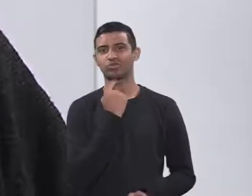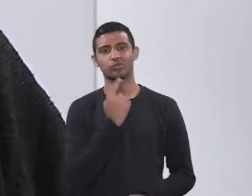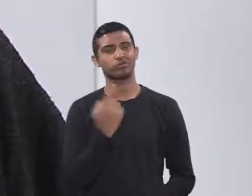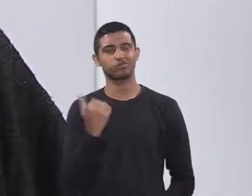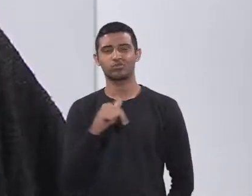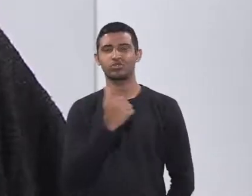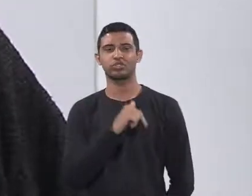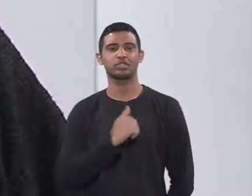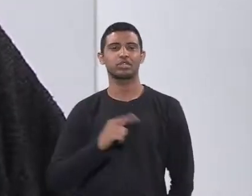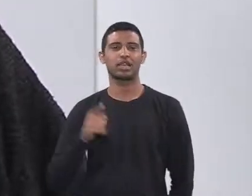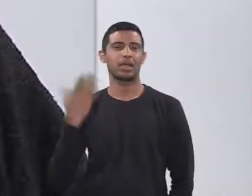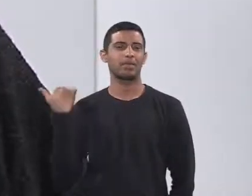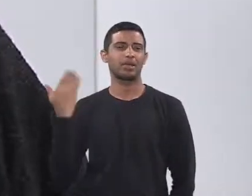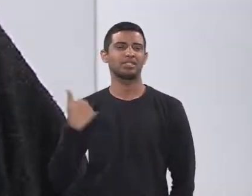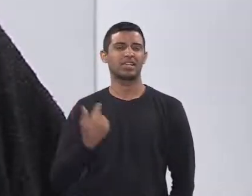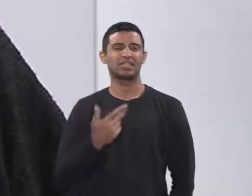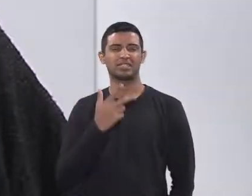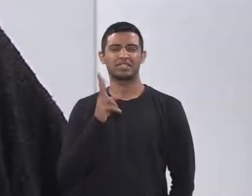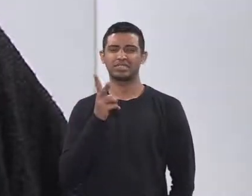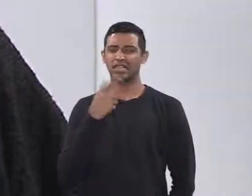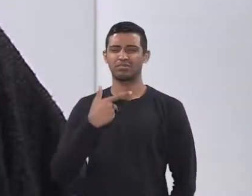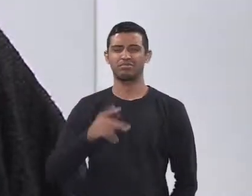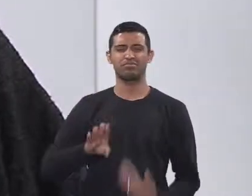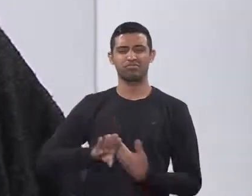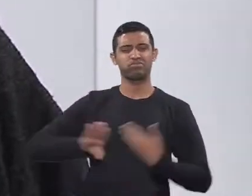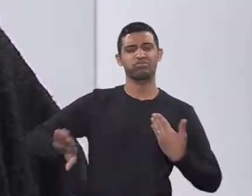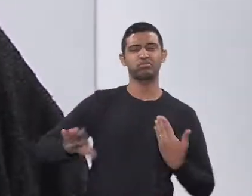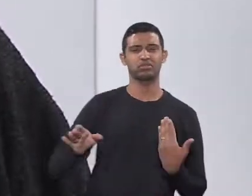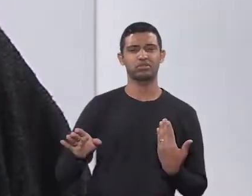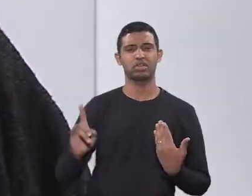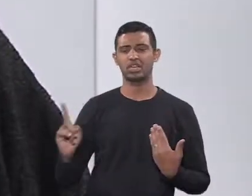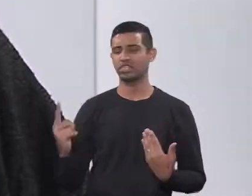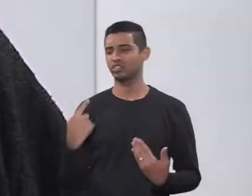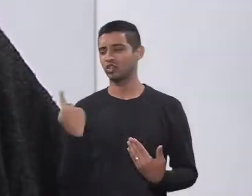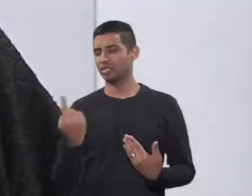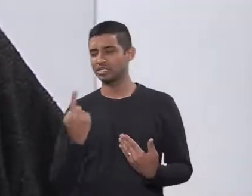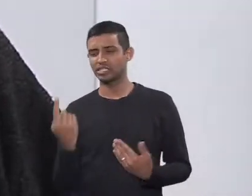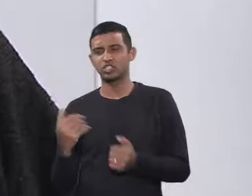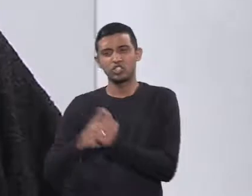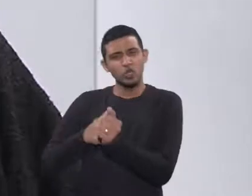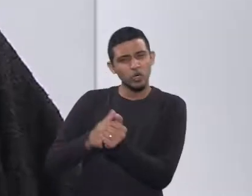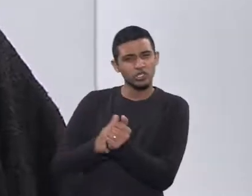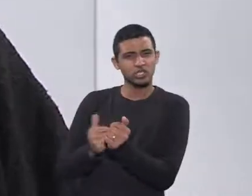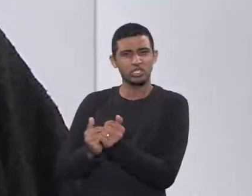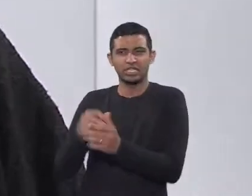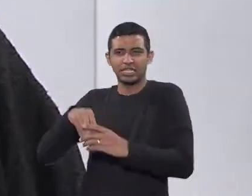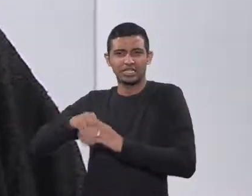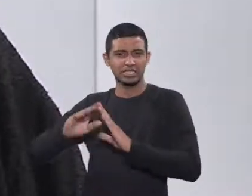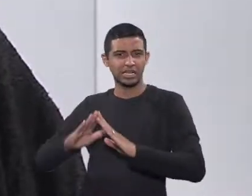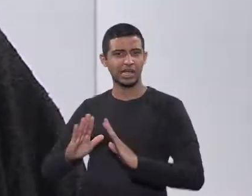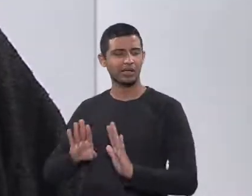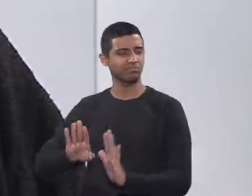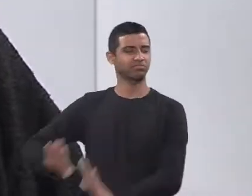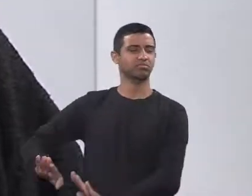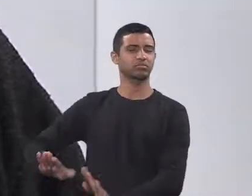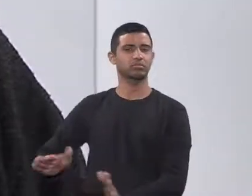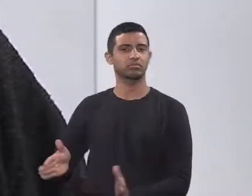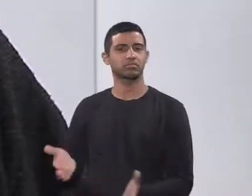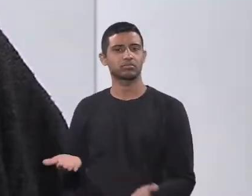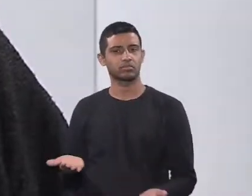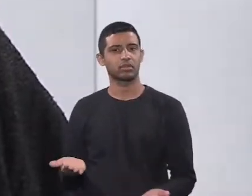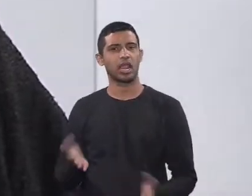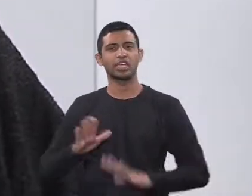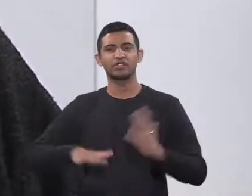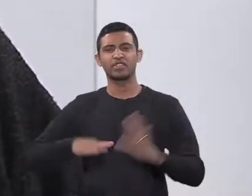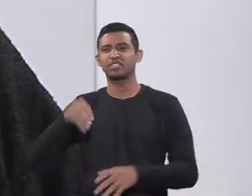pessoas eram mais excluídas, viviam trancadas, eram escondidas. Sim. Elas ficavam